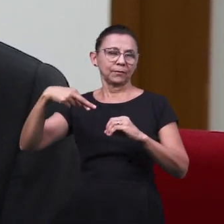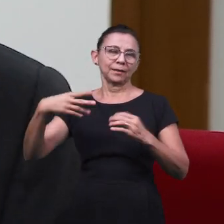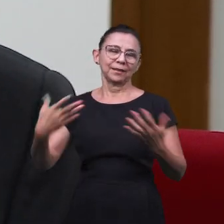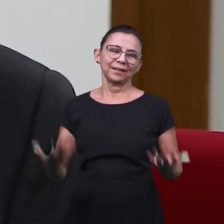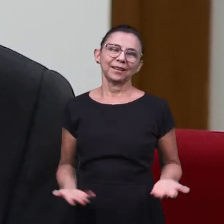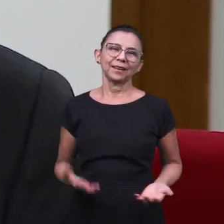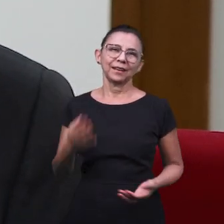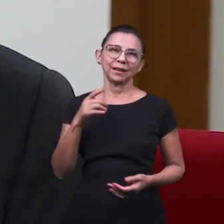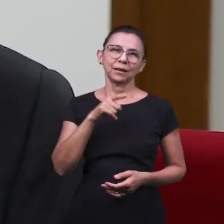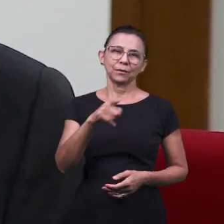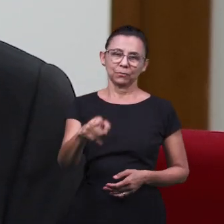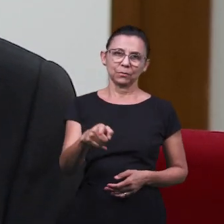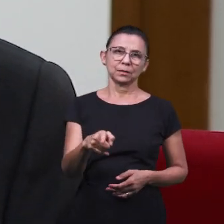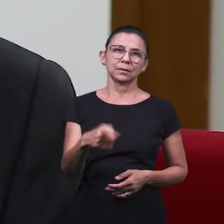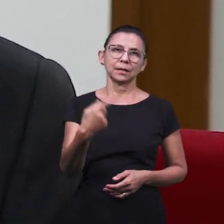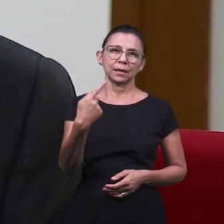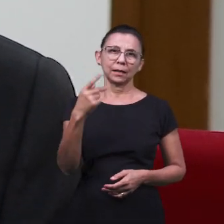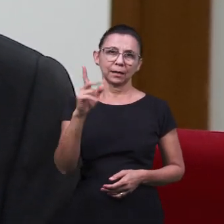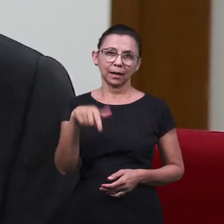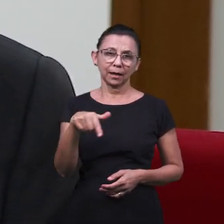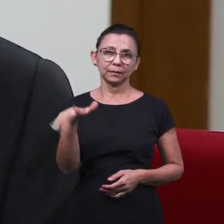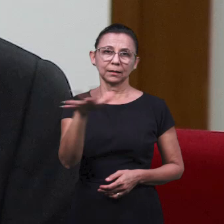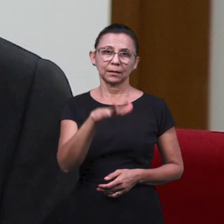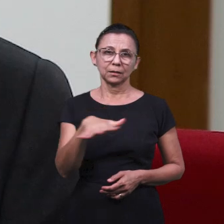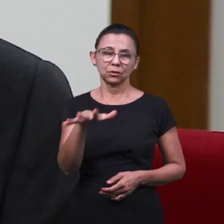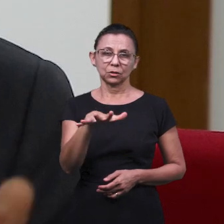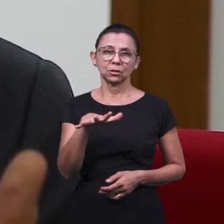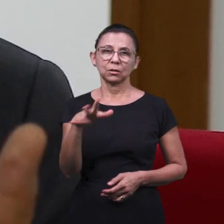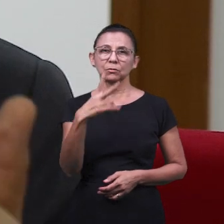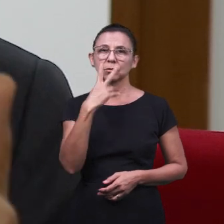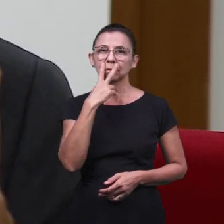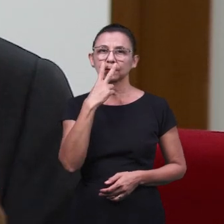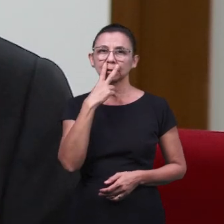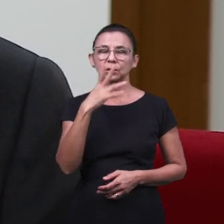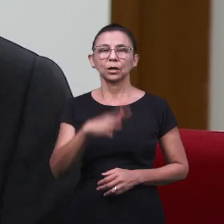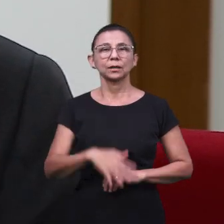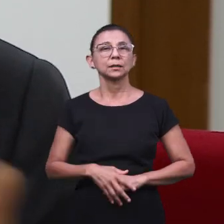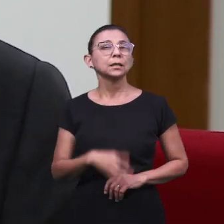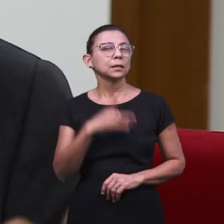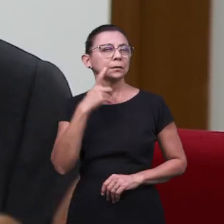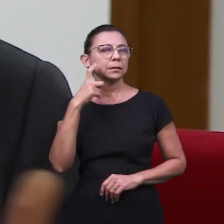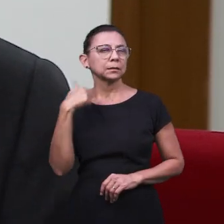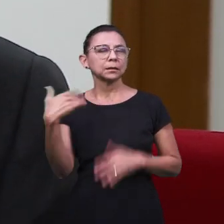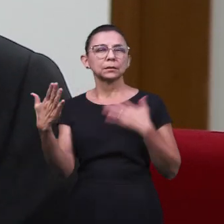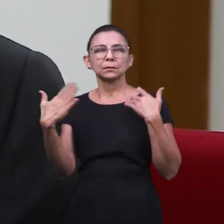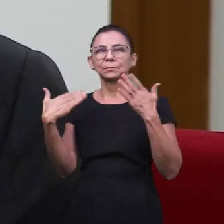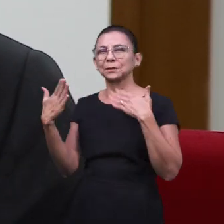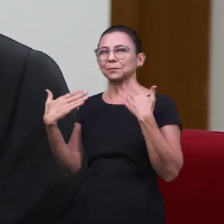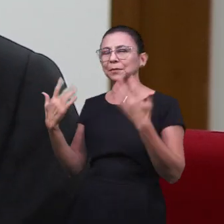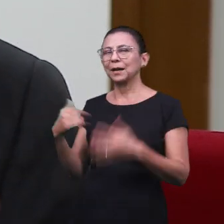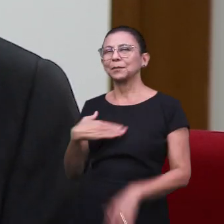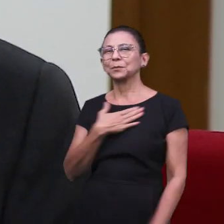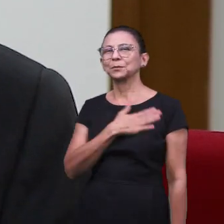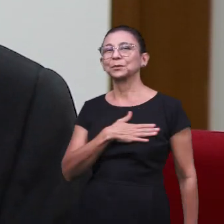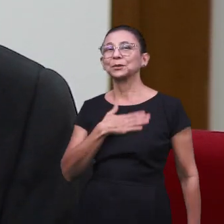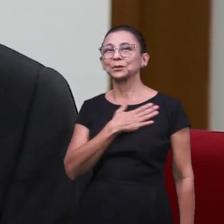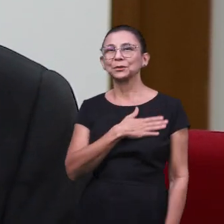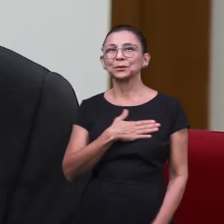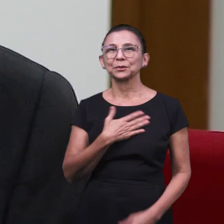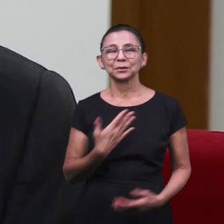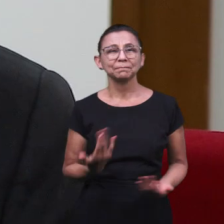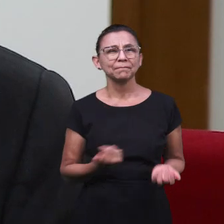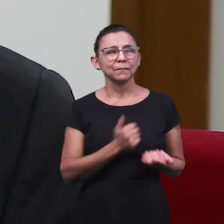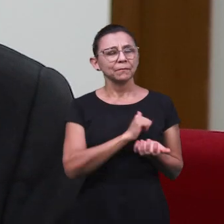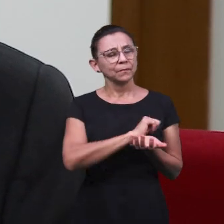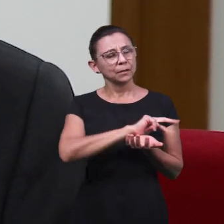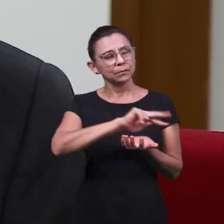você que mora aqui na Grande Vitória. E sempre nós trazemos um tema muito interessante, um bate-papo muito gostoso, uma